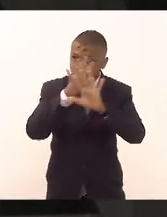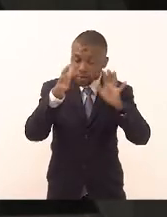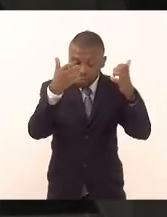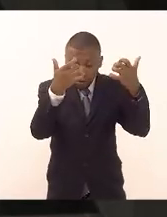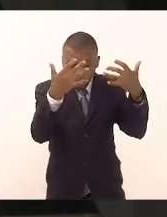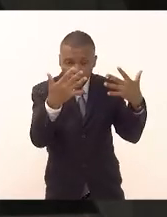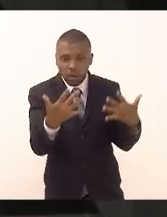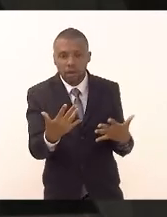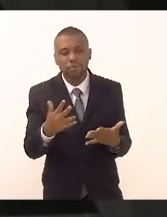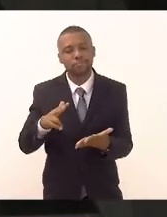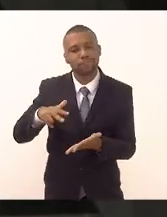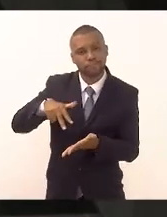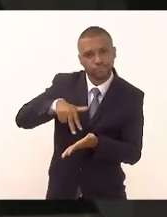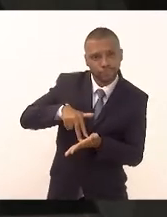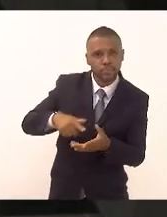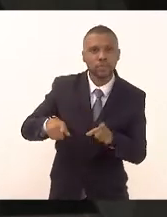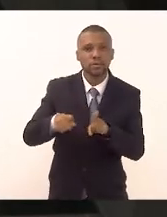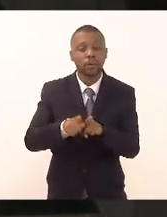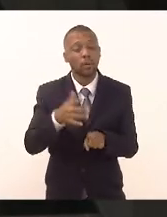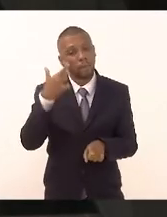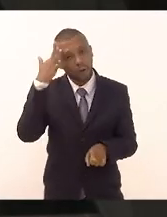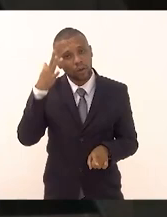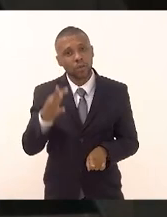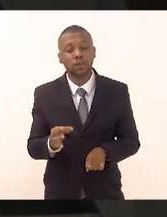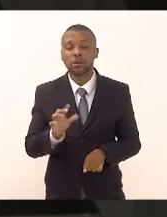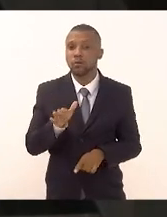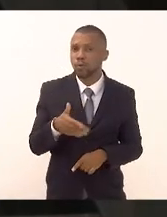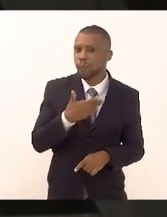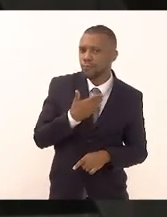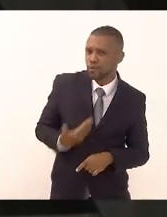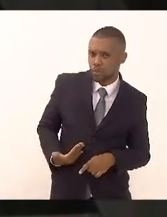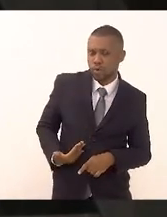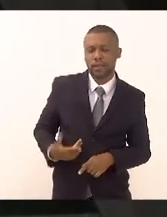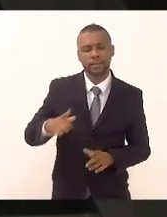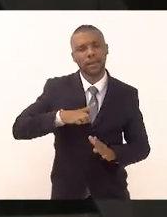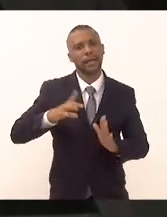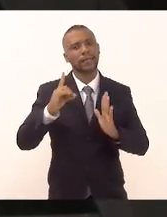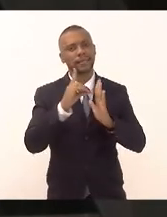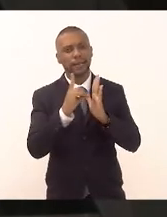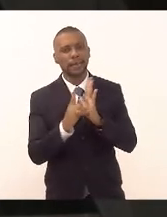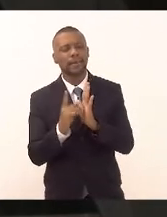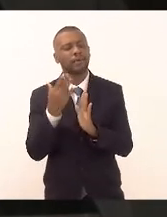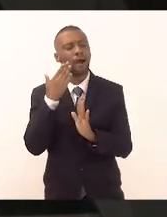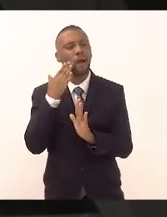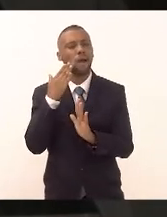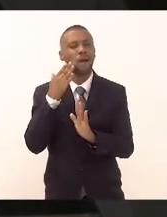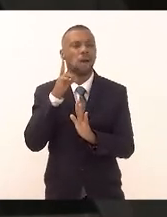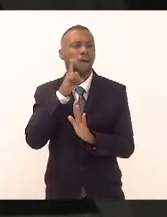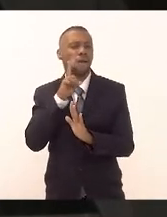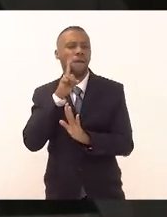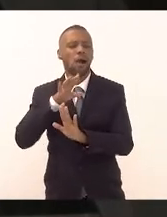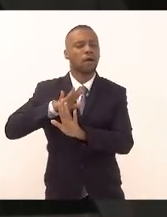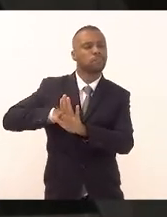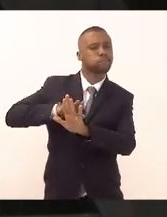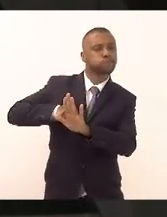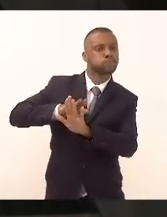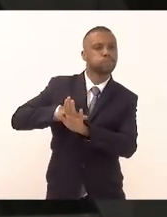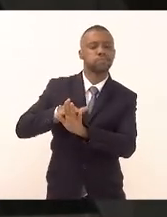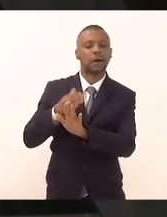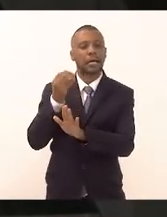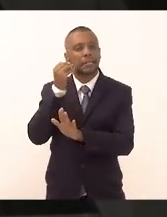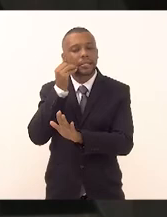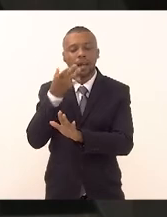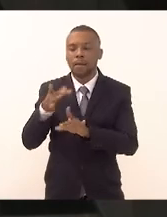aqui, e o meu entendimento, que o governador, com esse decreto, faz politicagem, faz eleitoralismo para